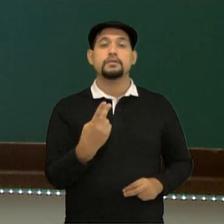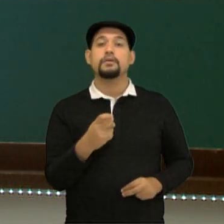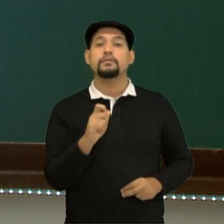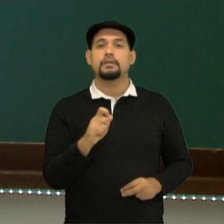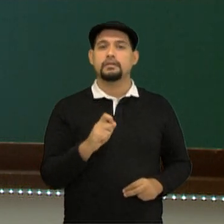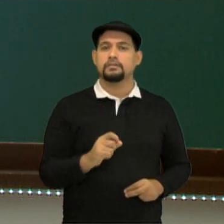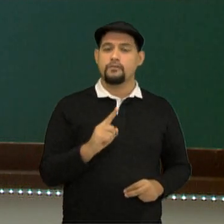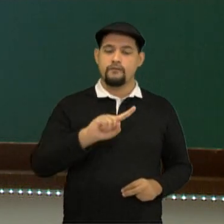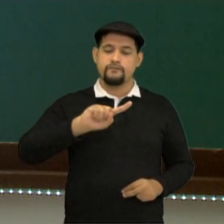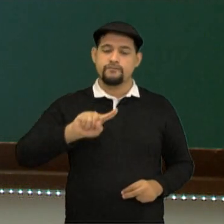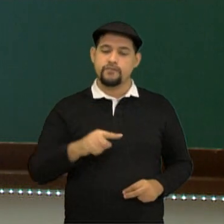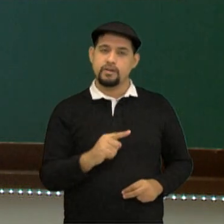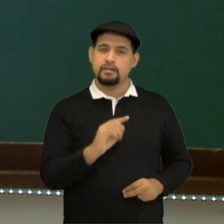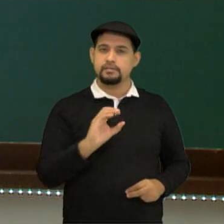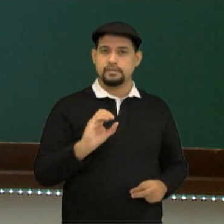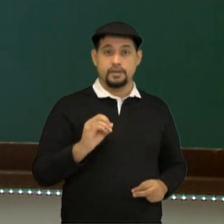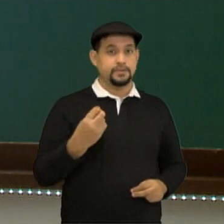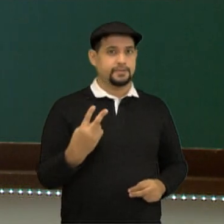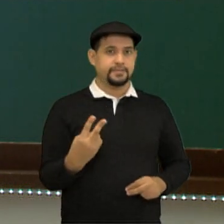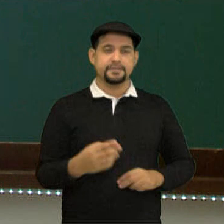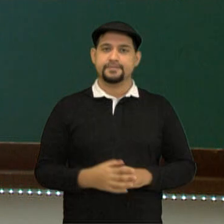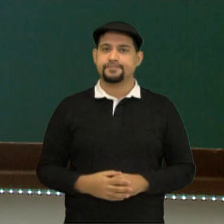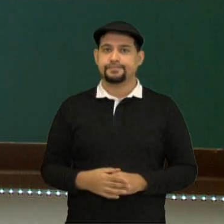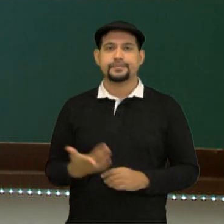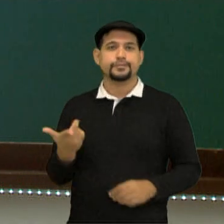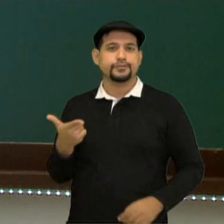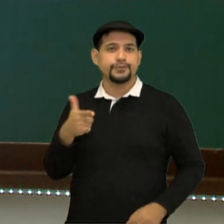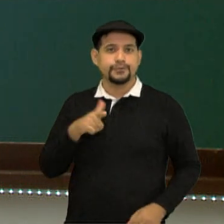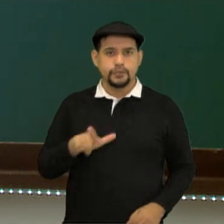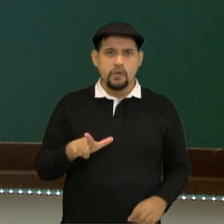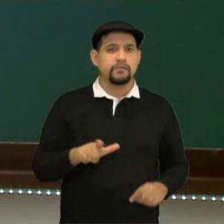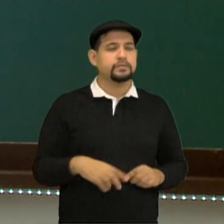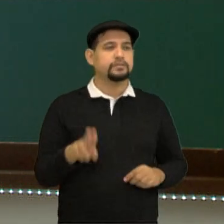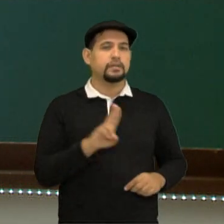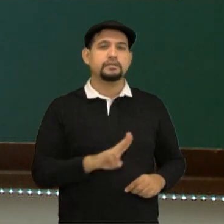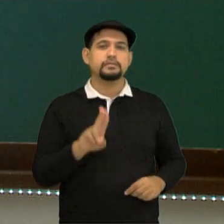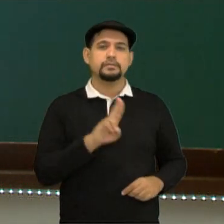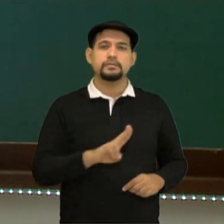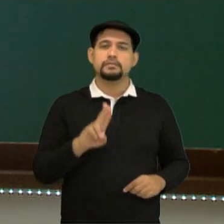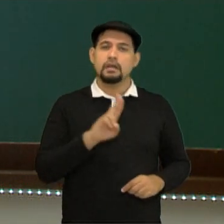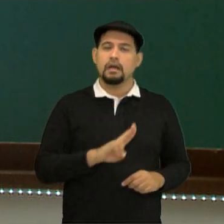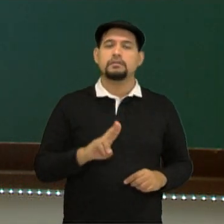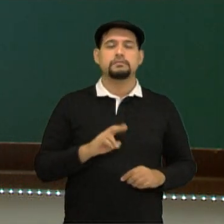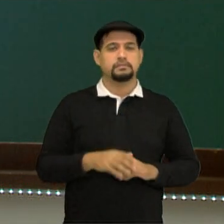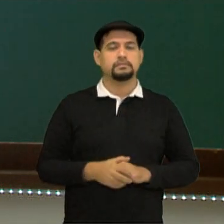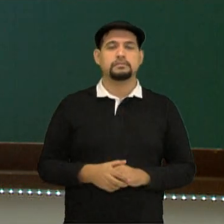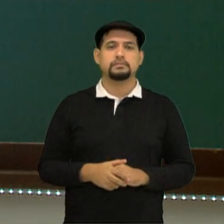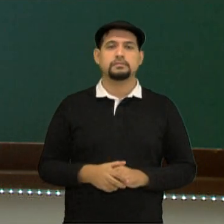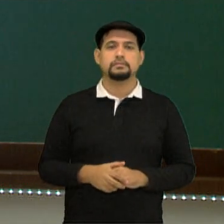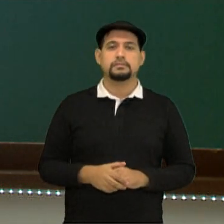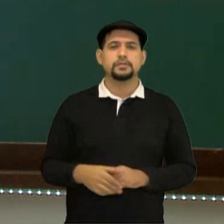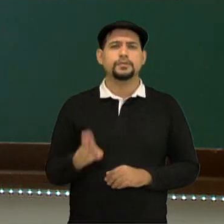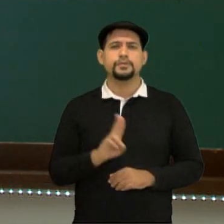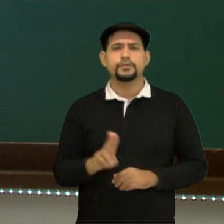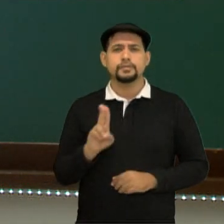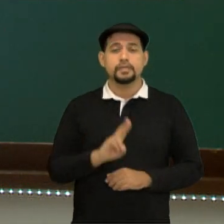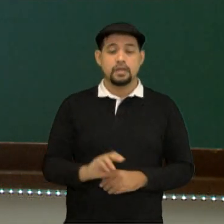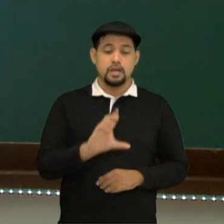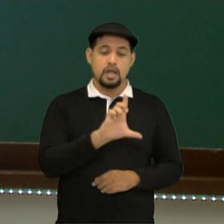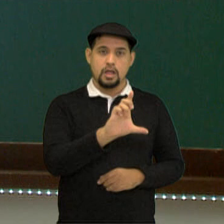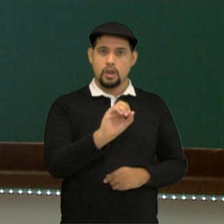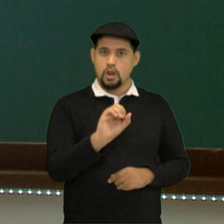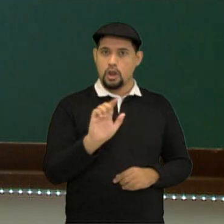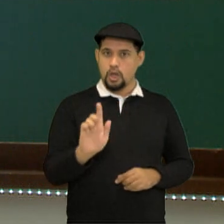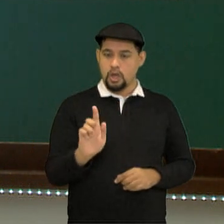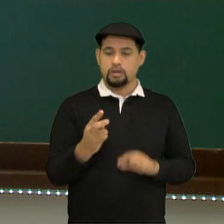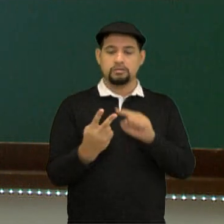a 1,02. De novo, a gente vai aplicar o logaritmo, né? Aplicamos log dos dois lados,